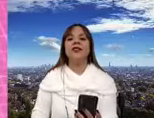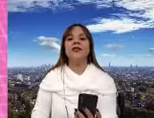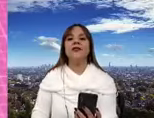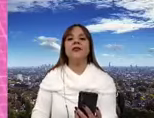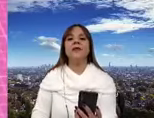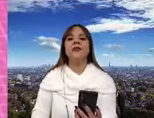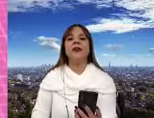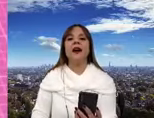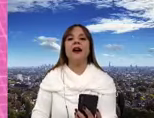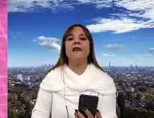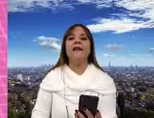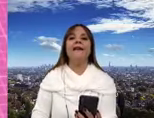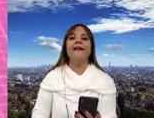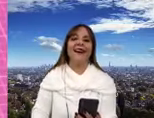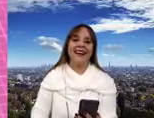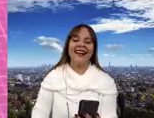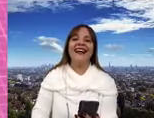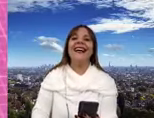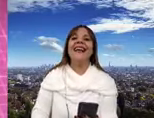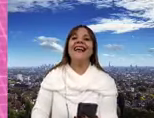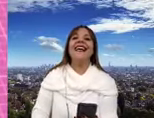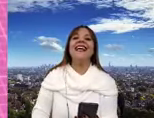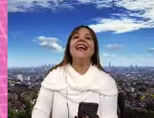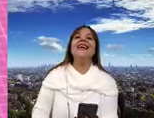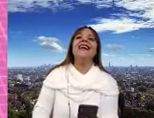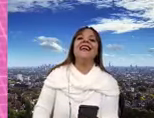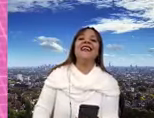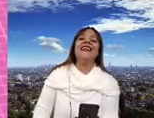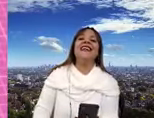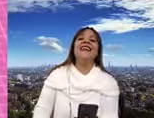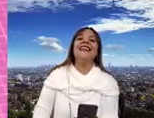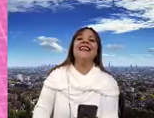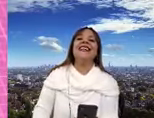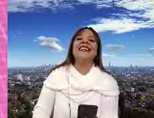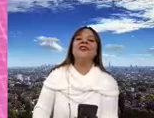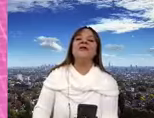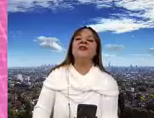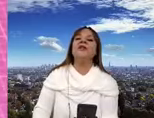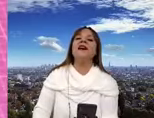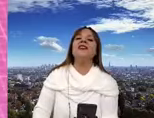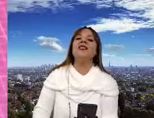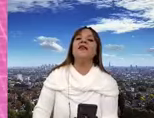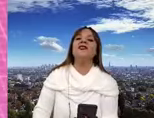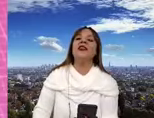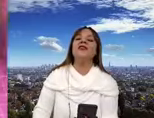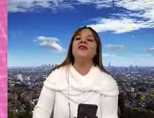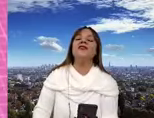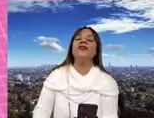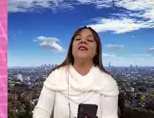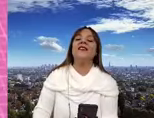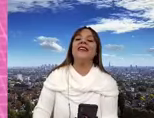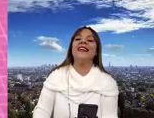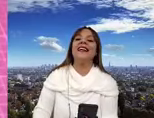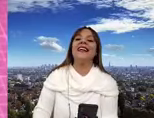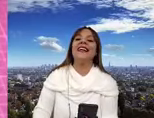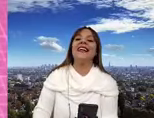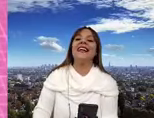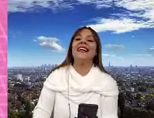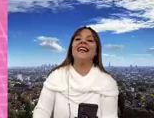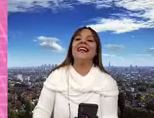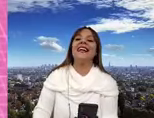muito legal. Ah, obrigada. E aí? Agora. Nós Vamos vamos ver esse coração? chamar o Jefferson ou não? Falta só o